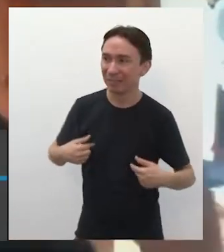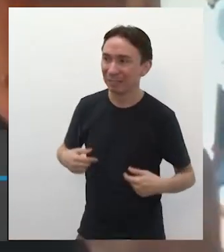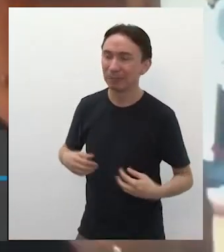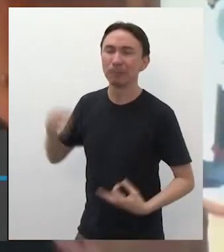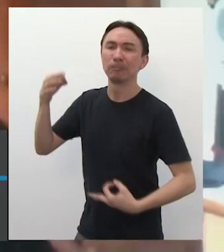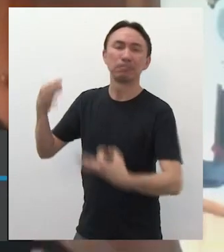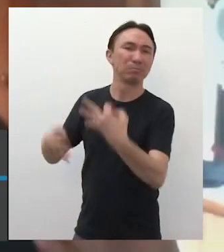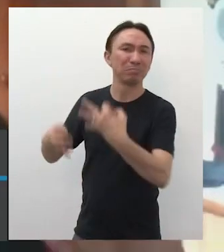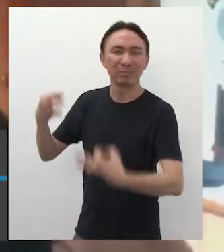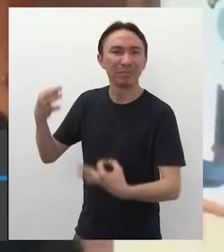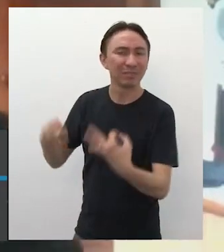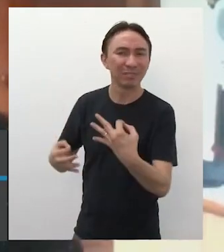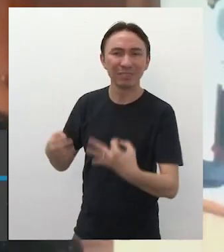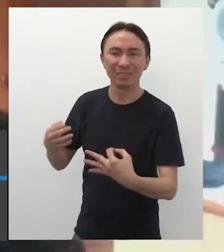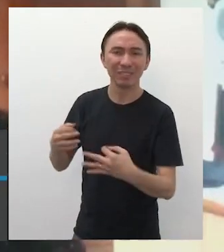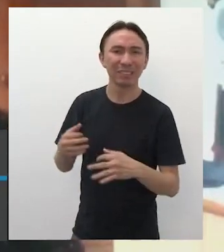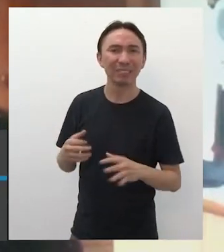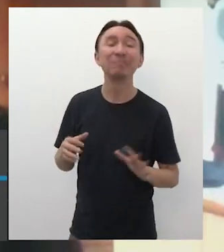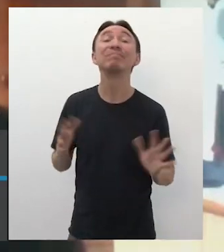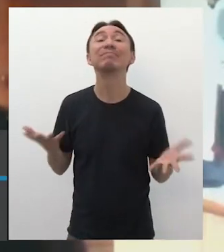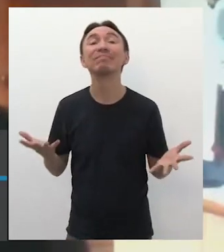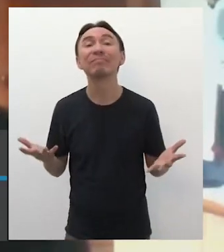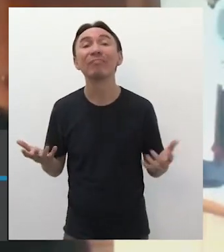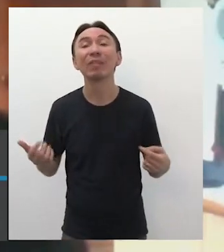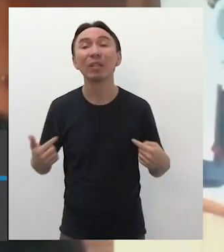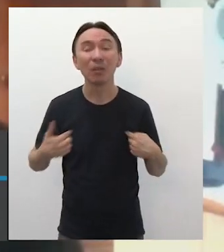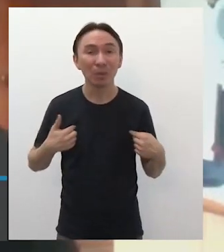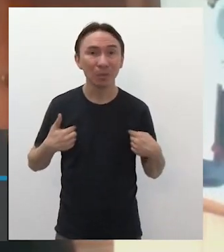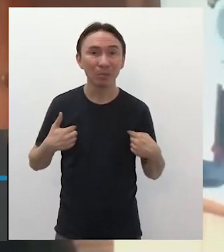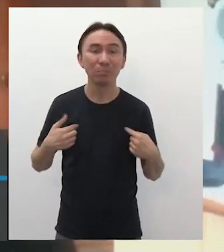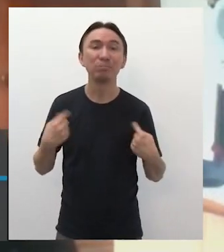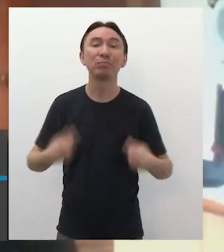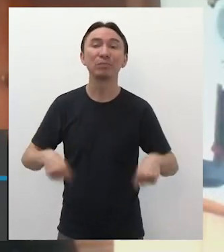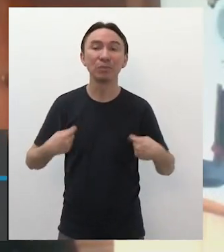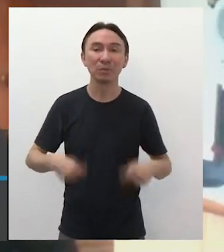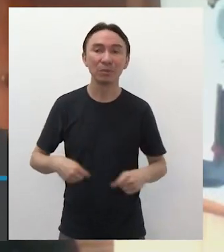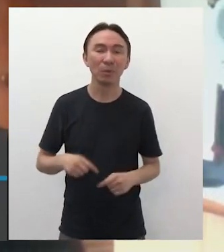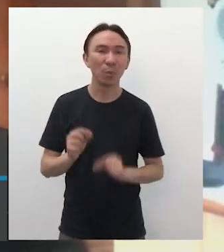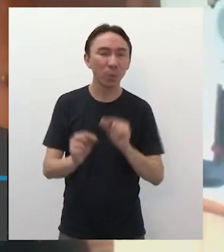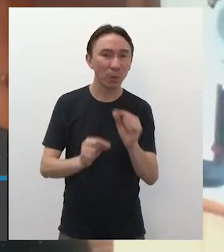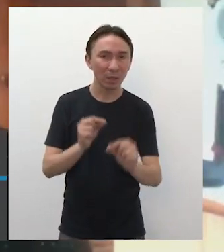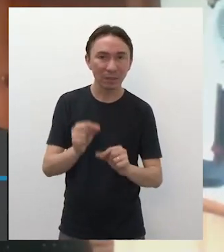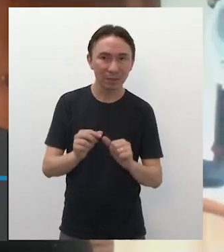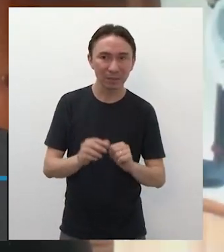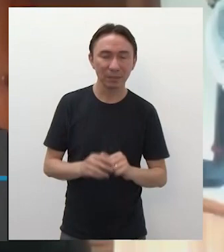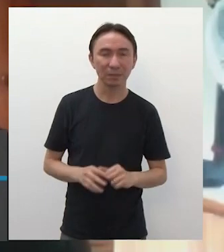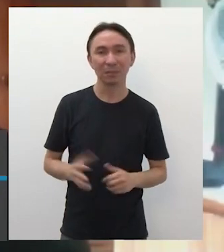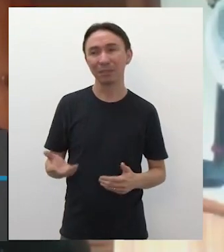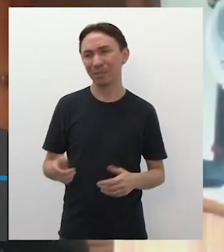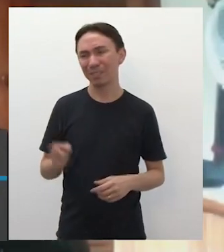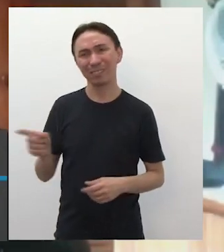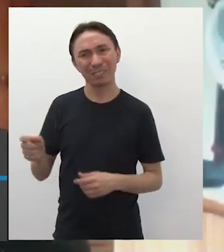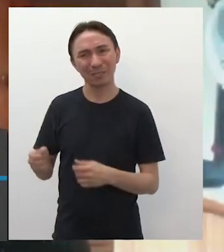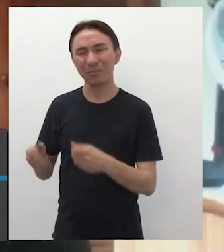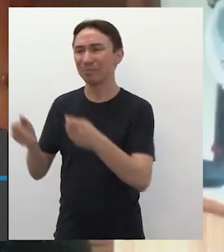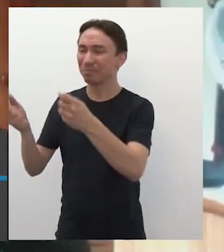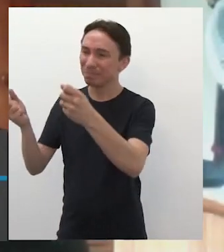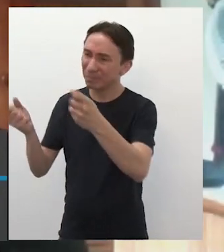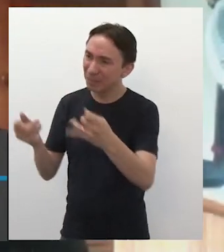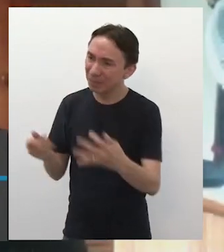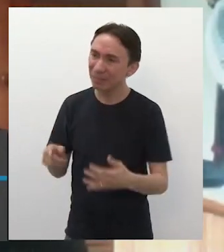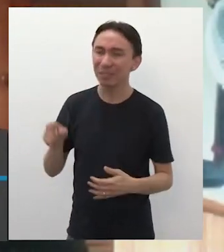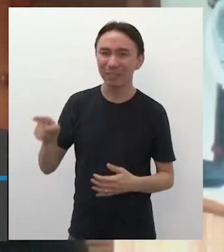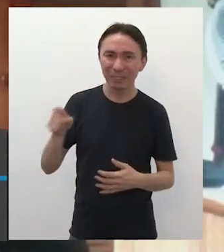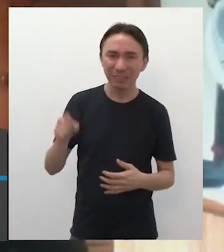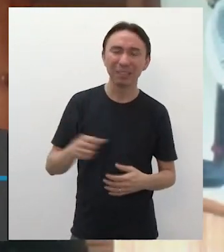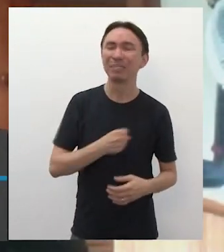auxiliar de serviços gerais, vou repetir a essência do que ele está trazendo. Então, você está me dizendo que você estava com muita saudade, você estava